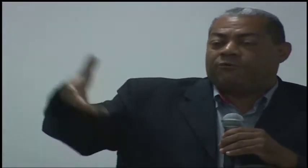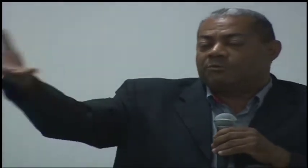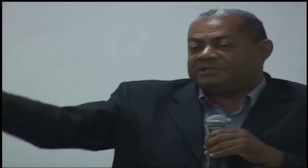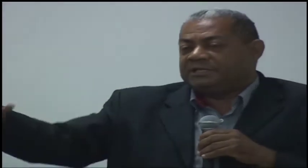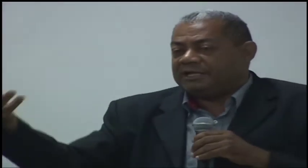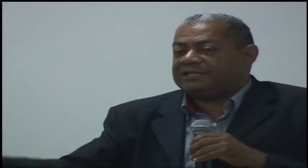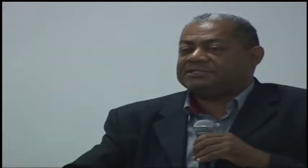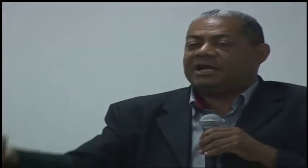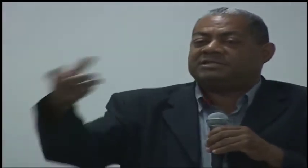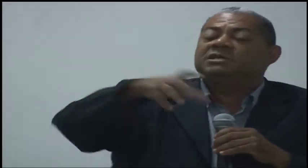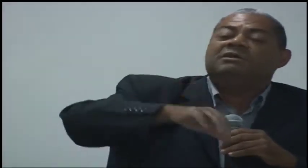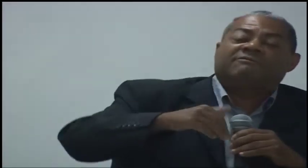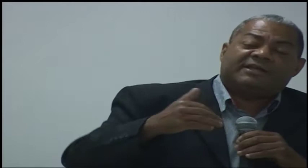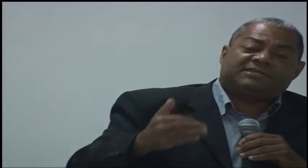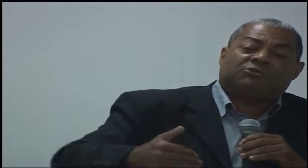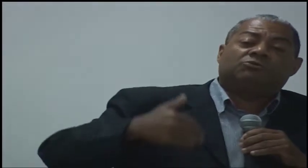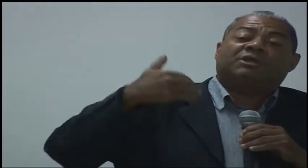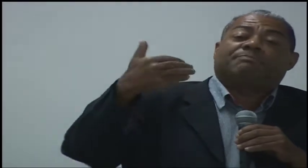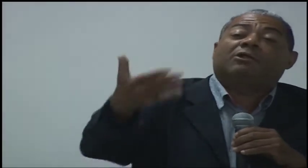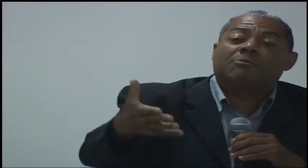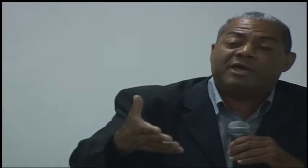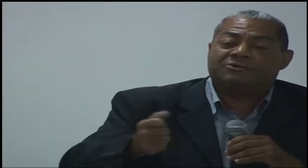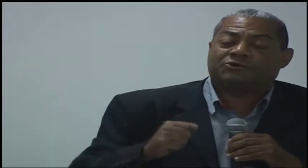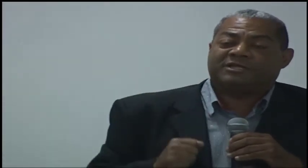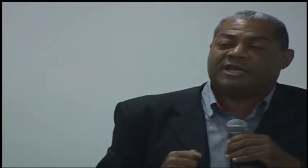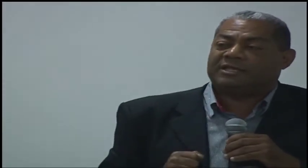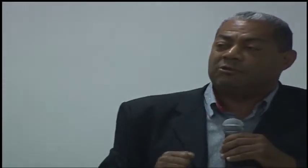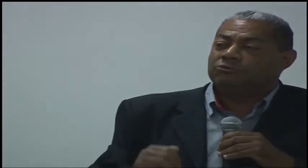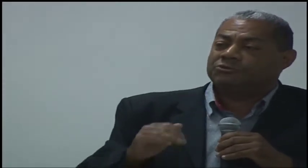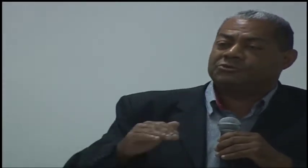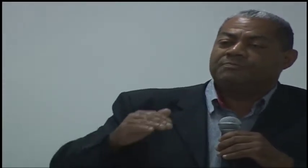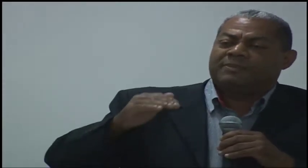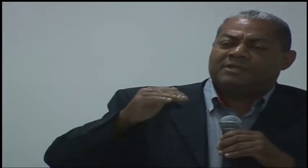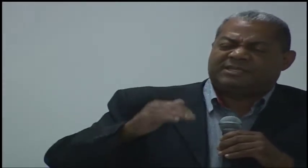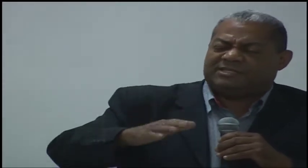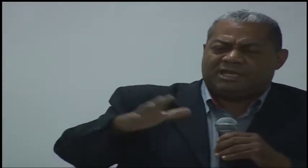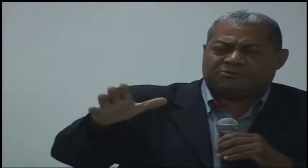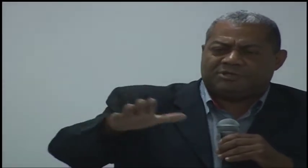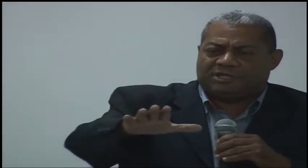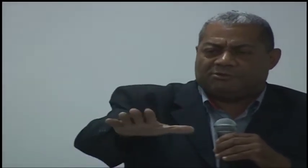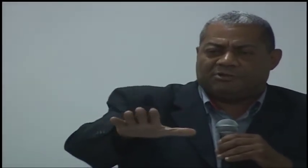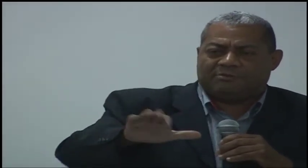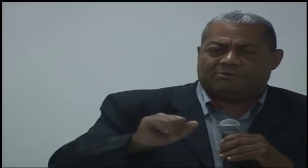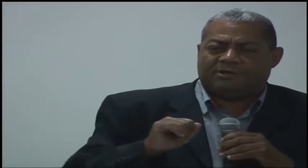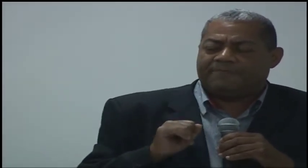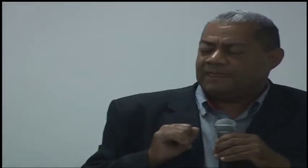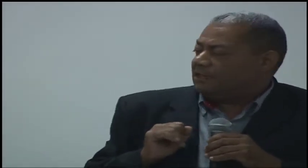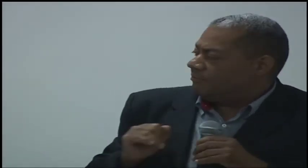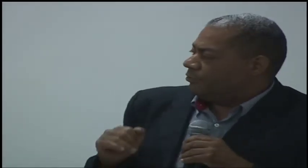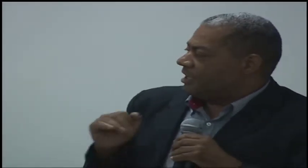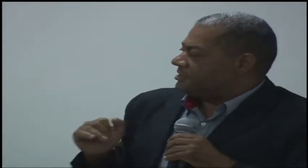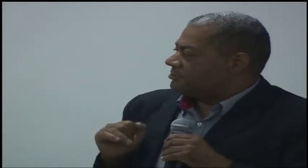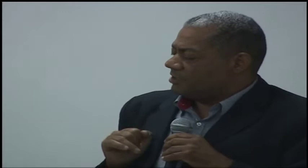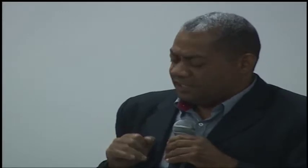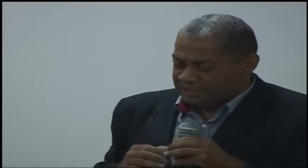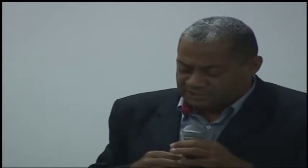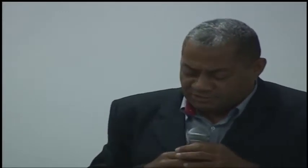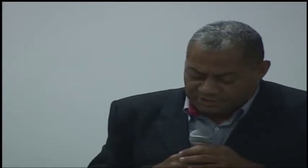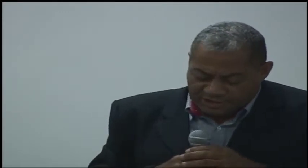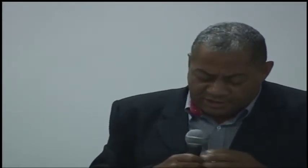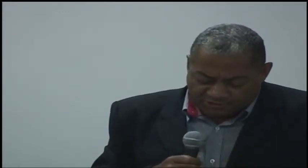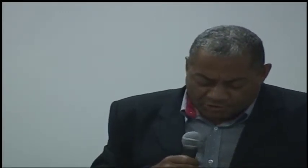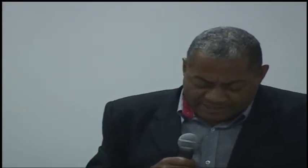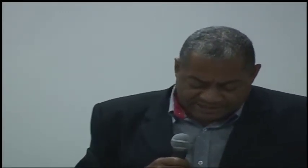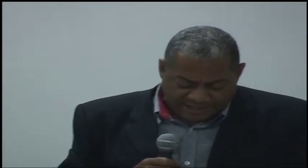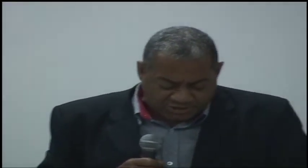rural foram para a cidade, da cidade, fazendo com que pelo menos 80 alunos, 60, 80, não lembro agora, pudesse estudar naquela